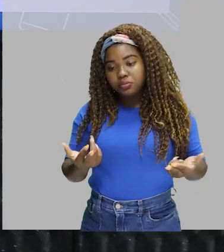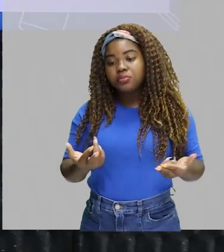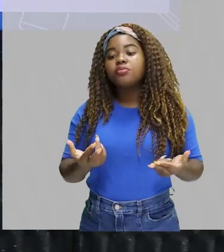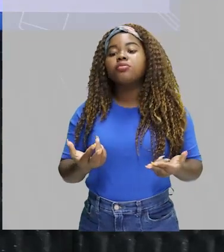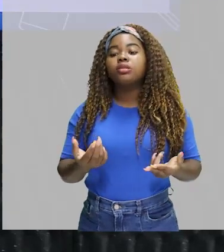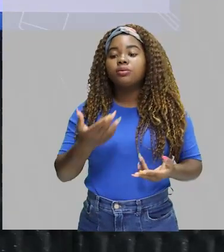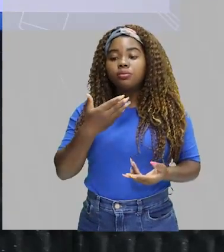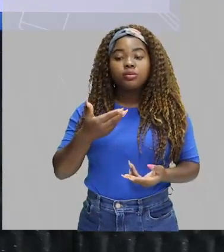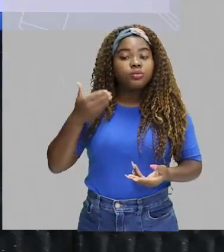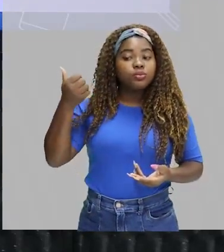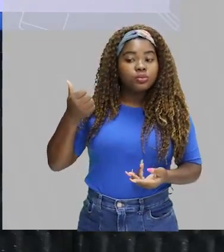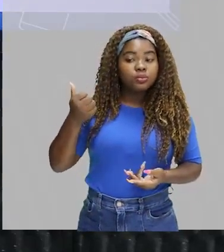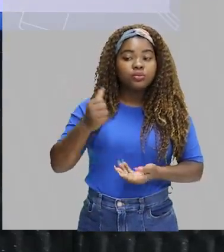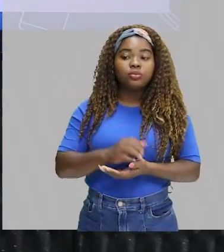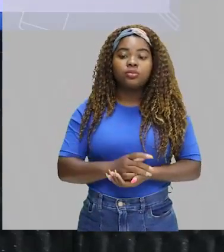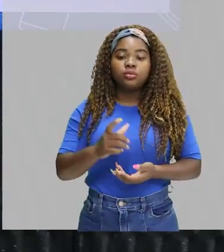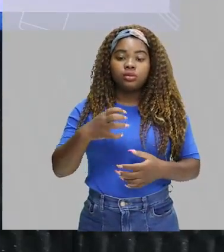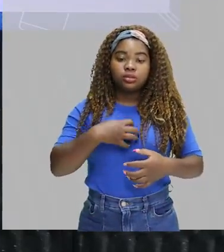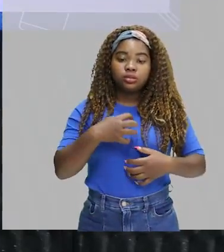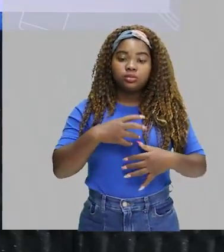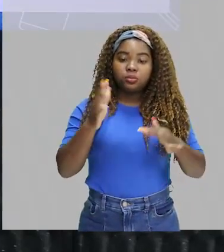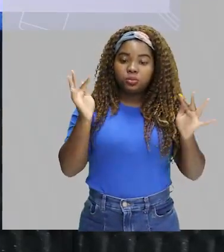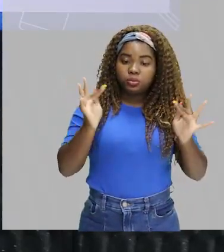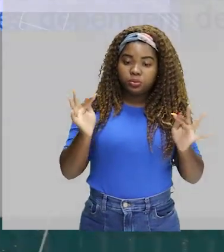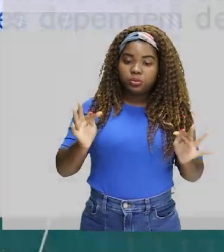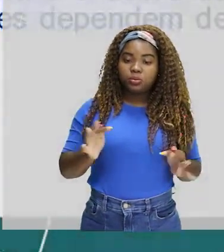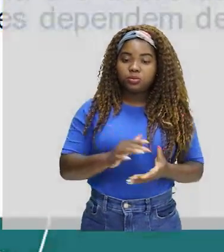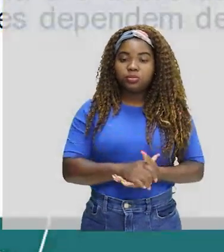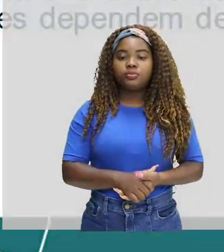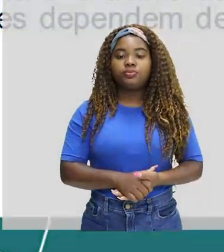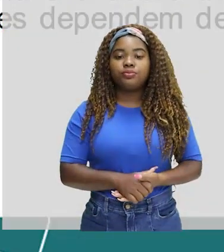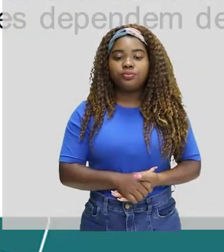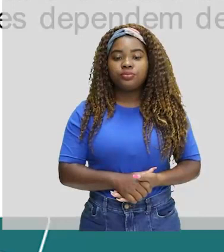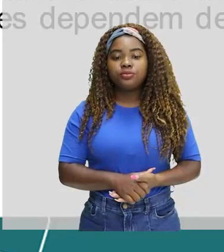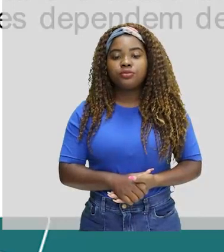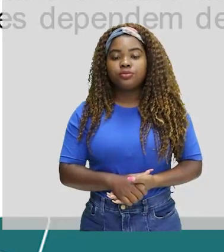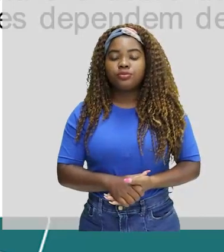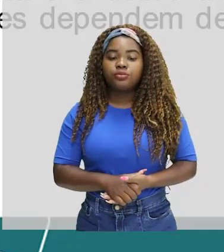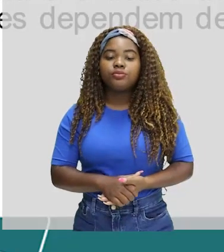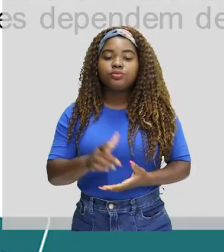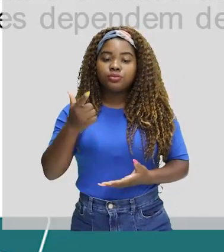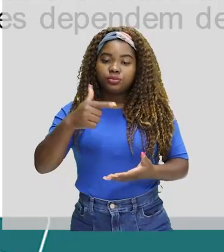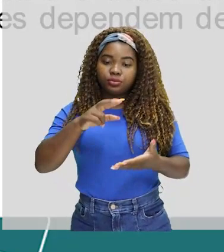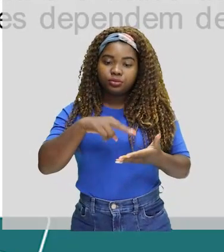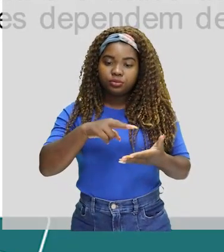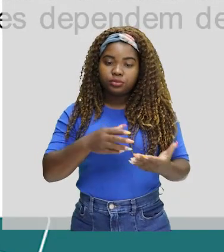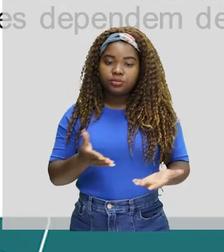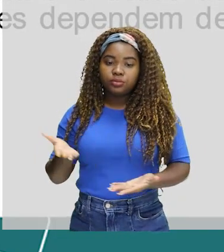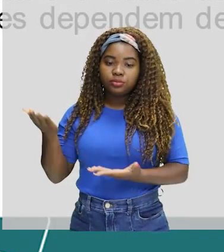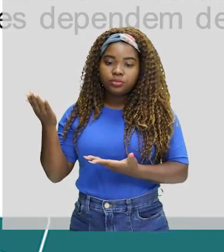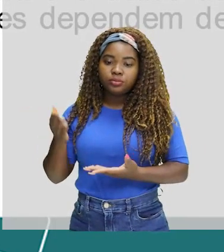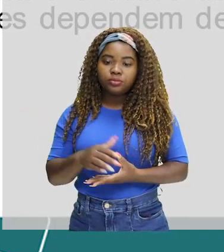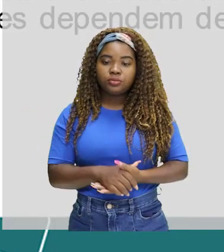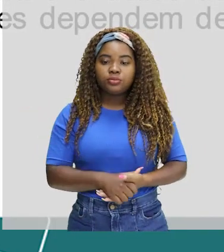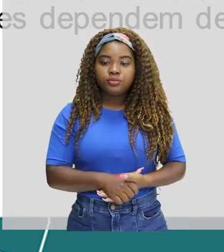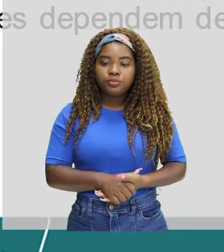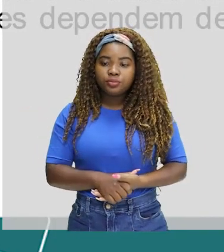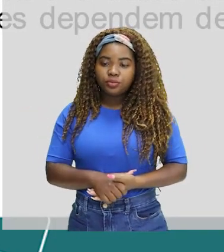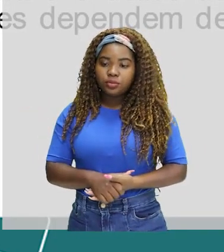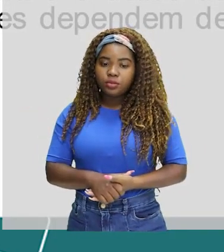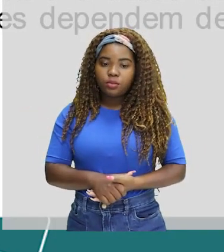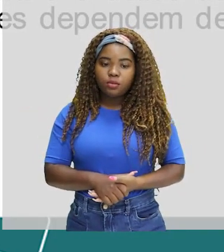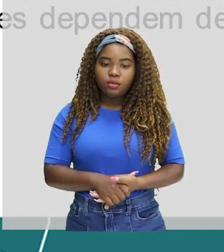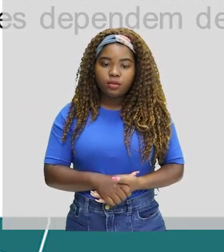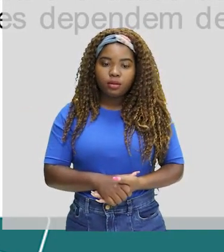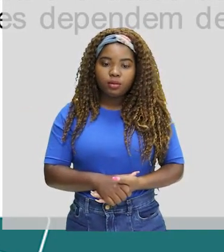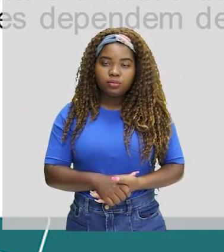adequado. Gere felicidade para a maioria. O utilitarismo almeja muito simplesmente o bem comum, tá